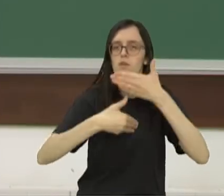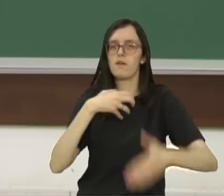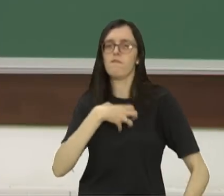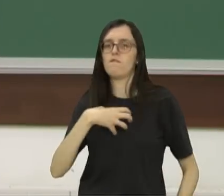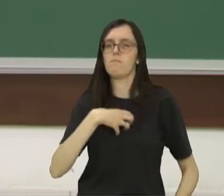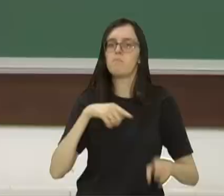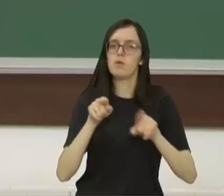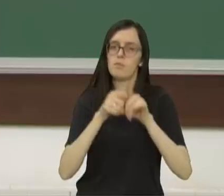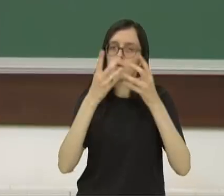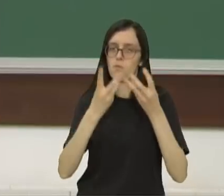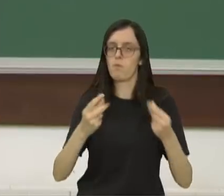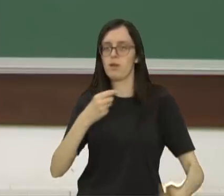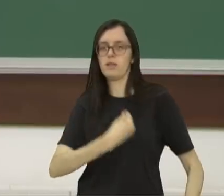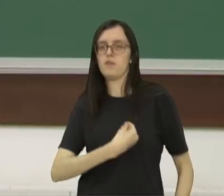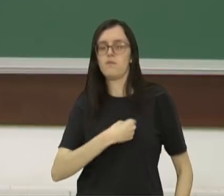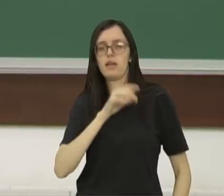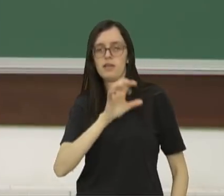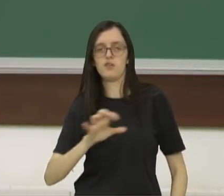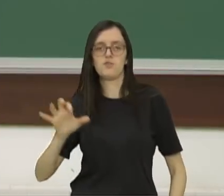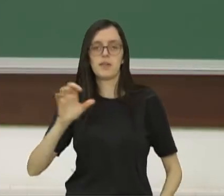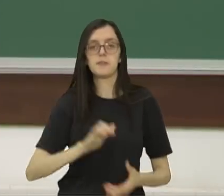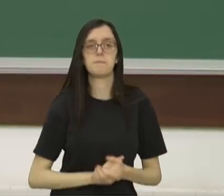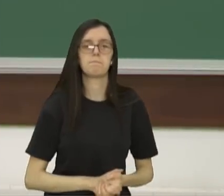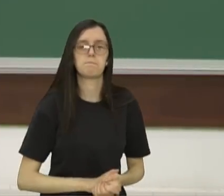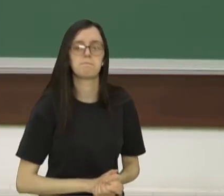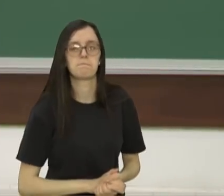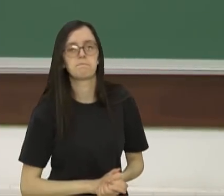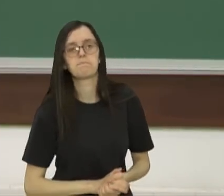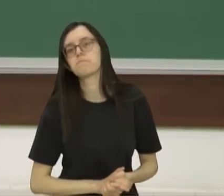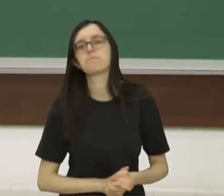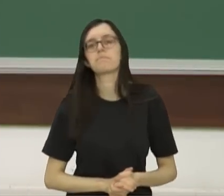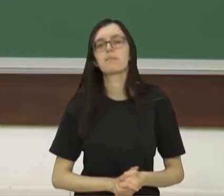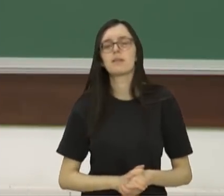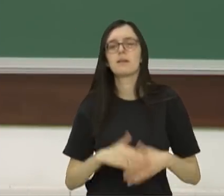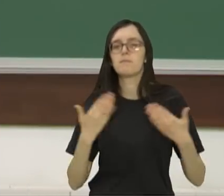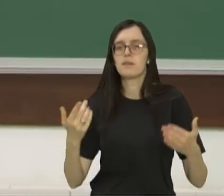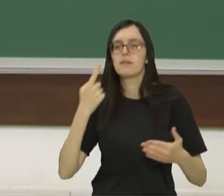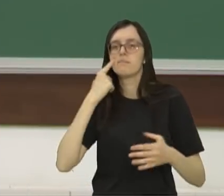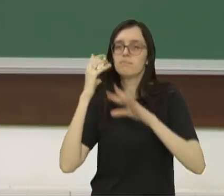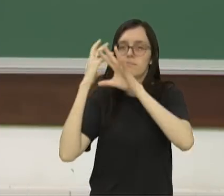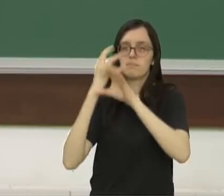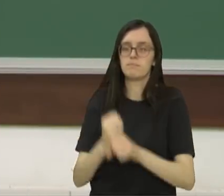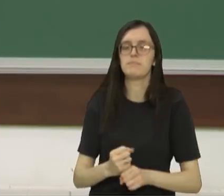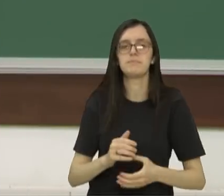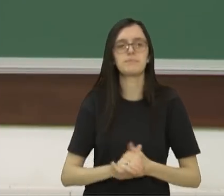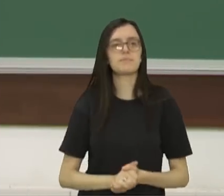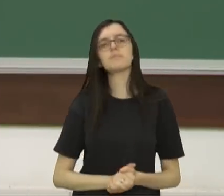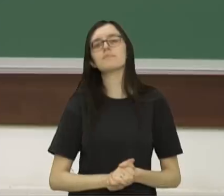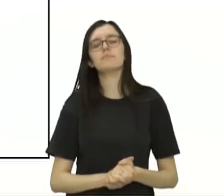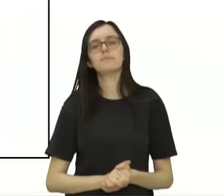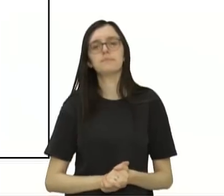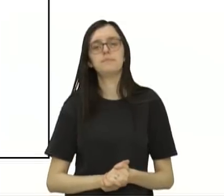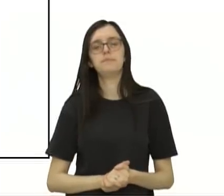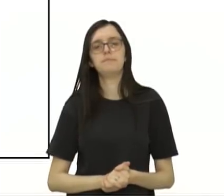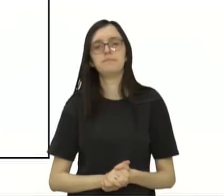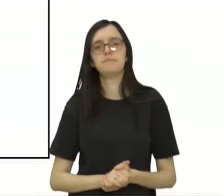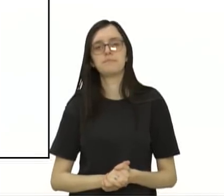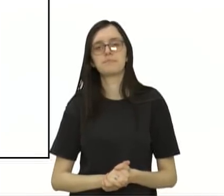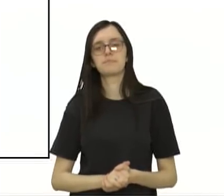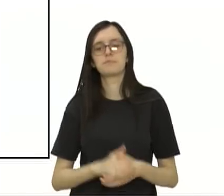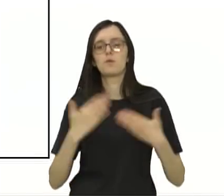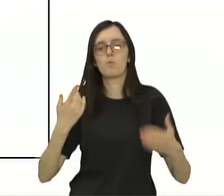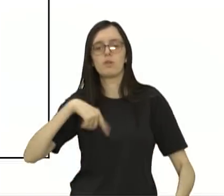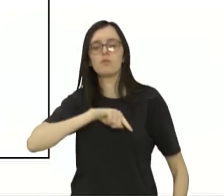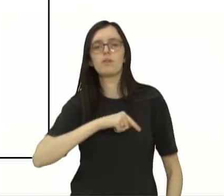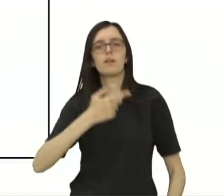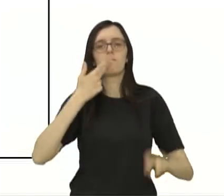e a qualidade de vida dessas regiões, certo? Então, vamos revisar. Aqui quando nós